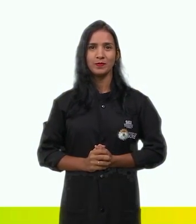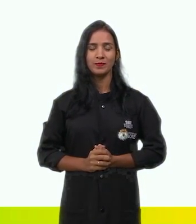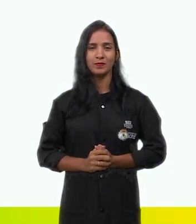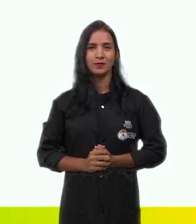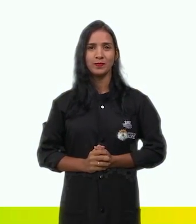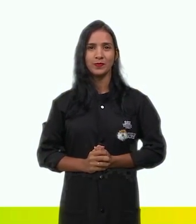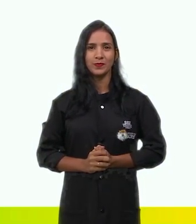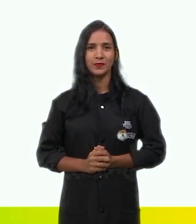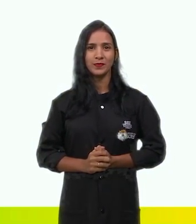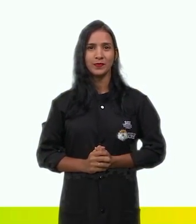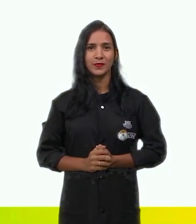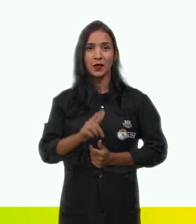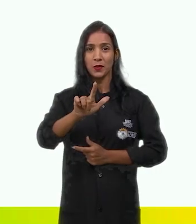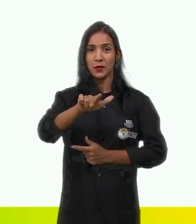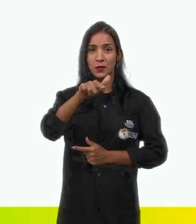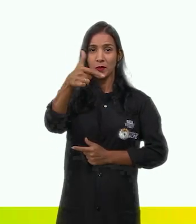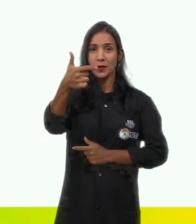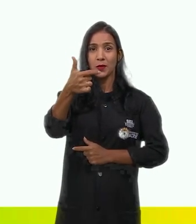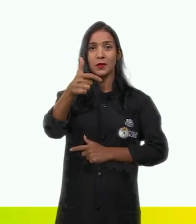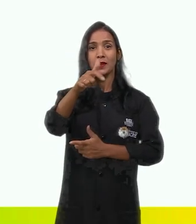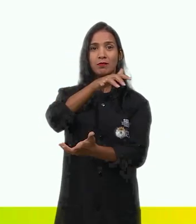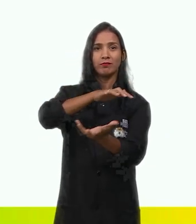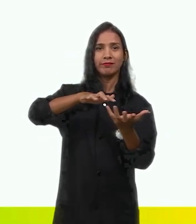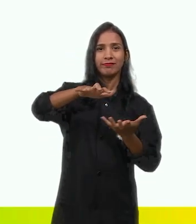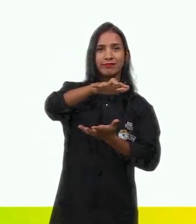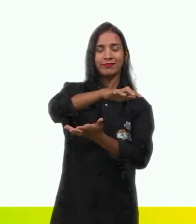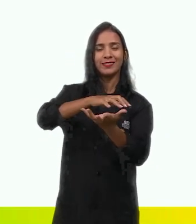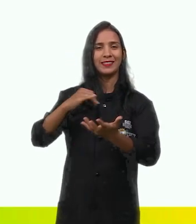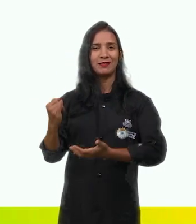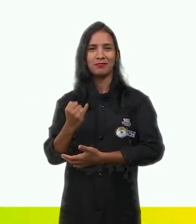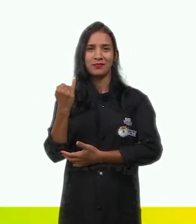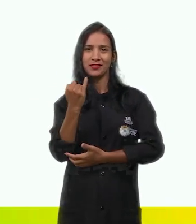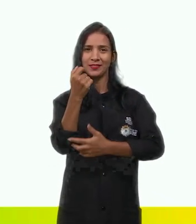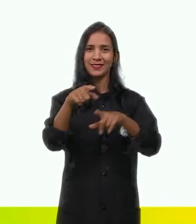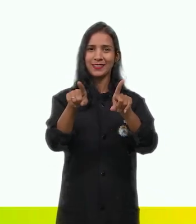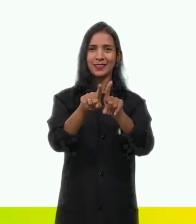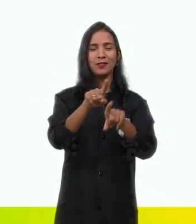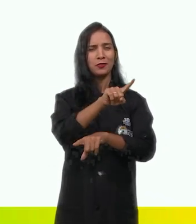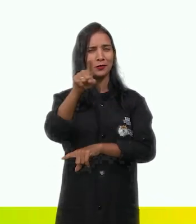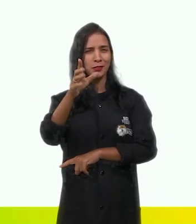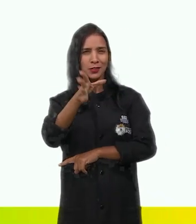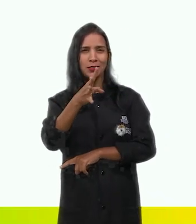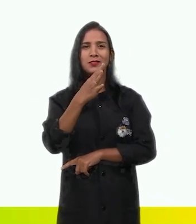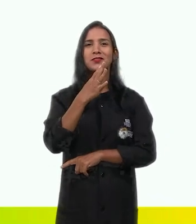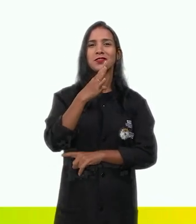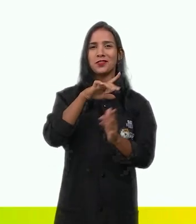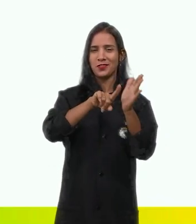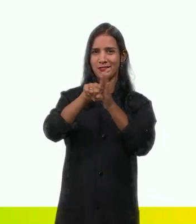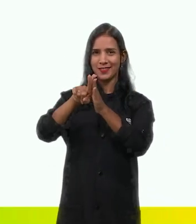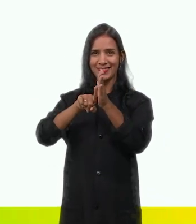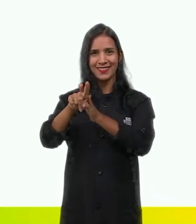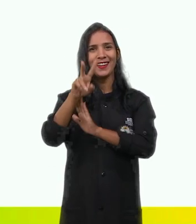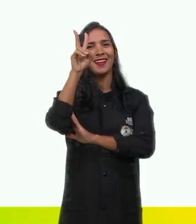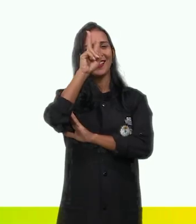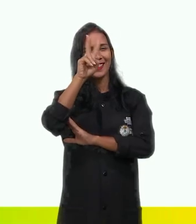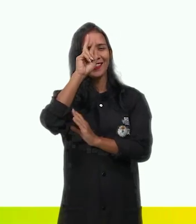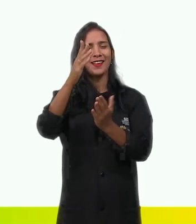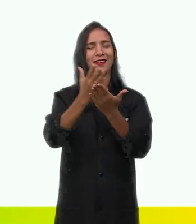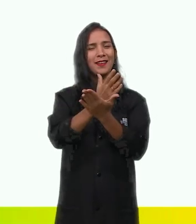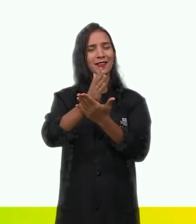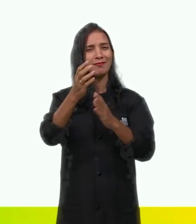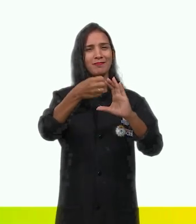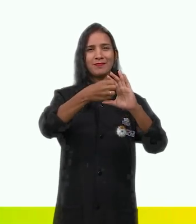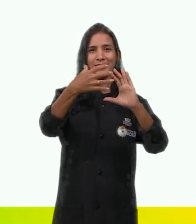Outra muito importante, você já estudou, você lembra de algumas coisas, tenho certeza.